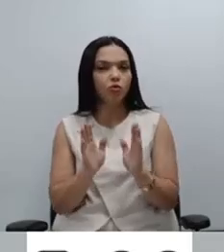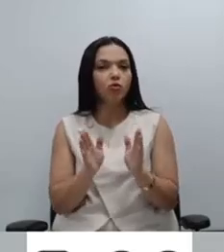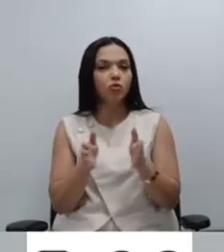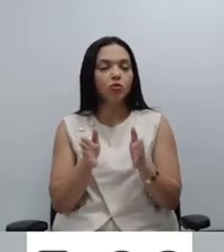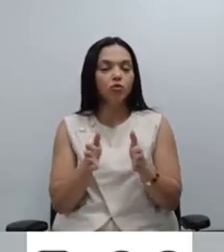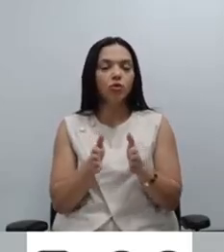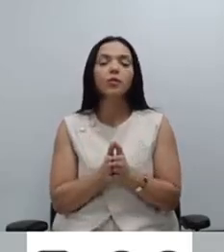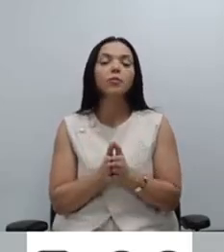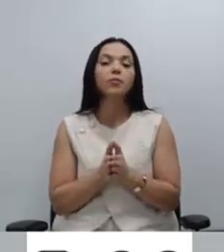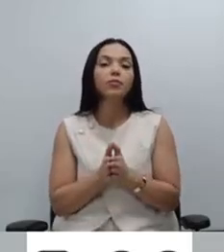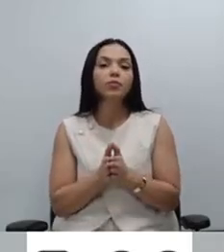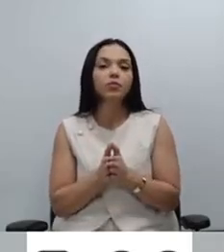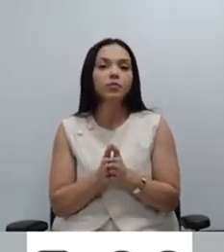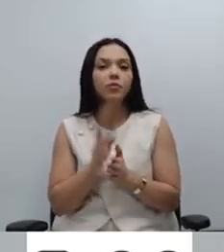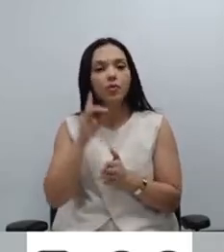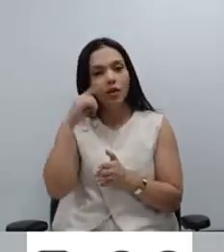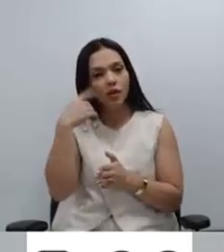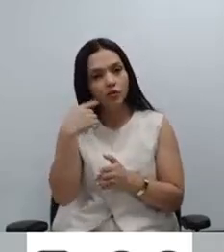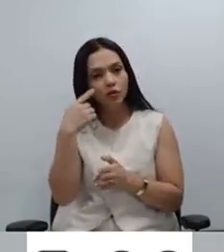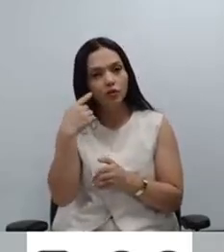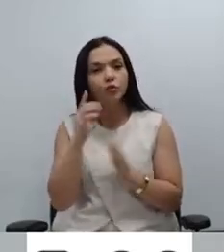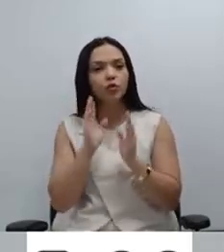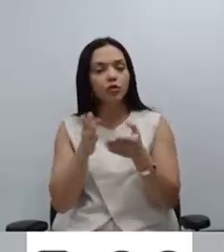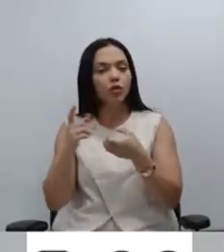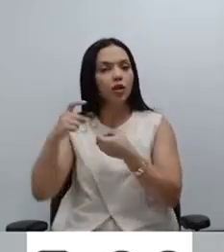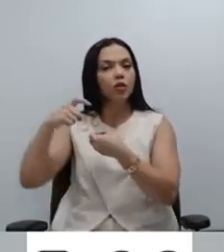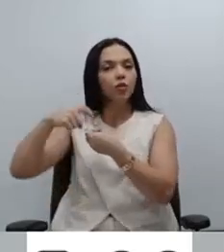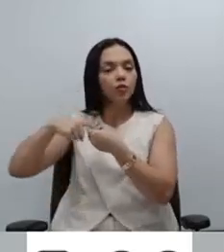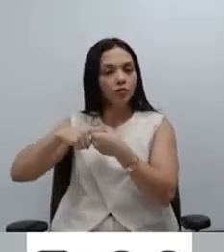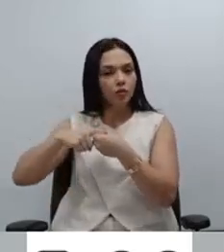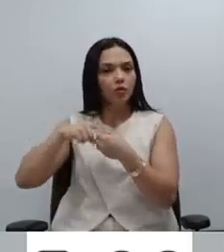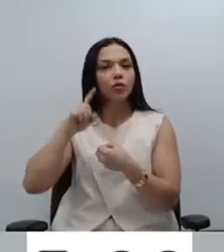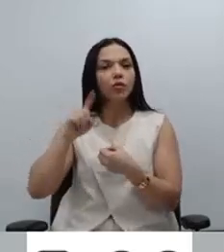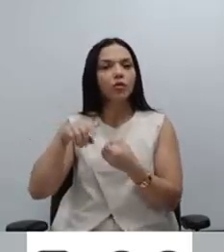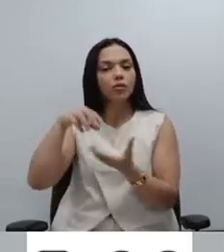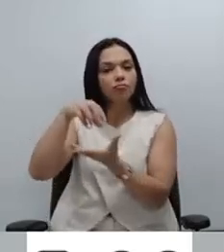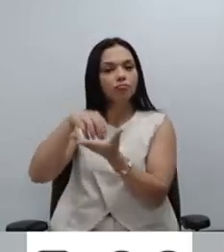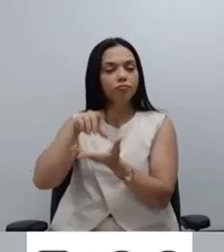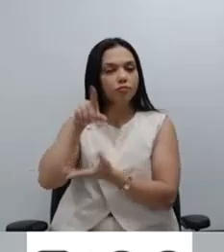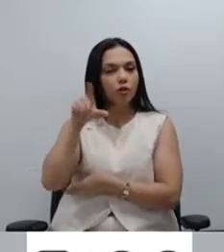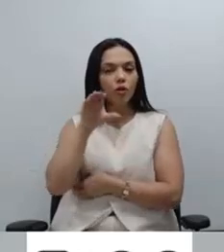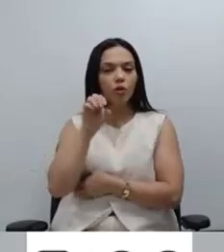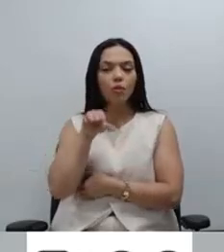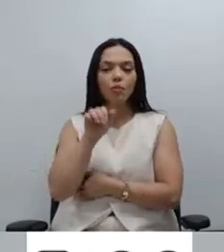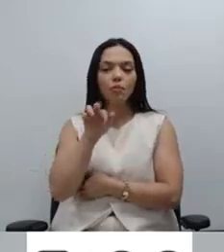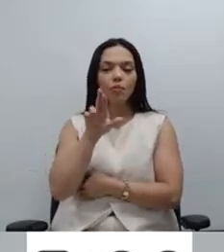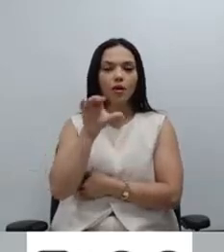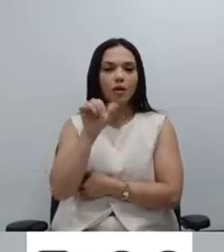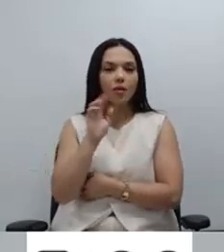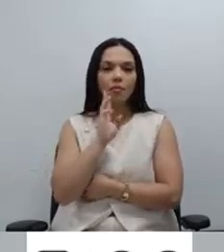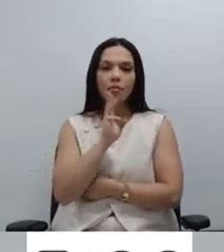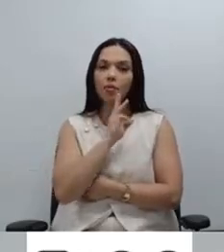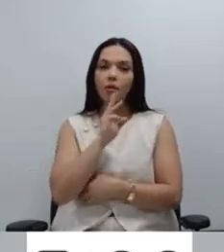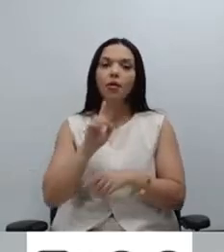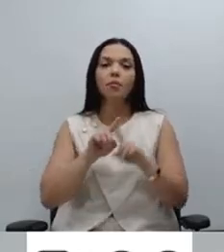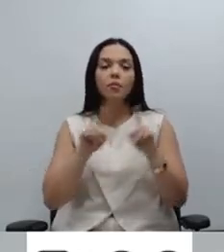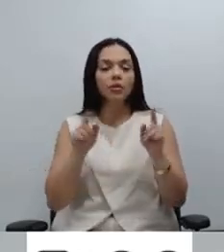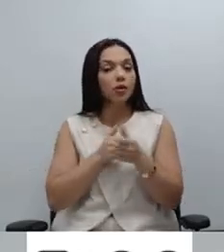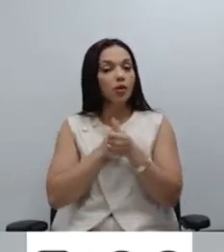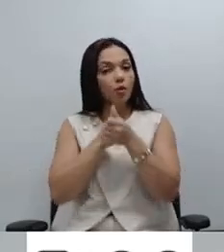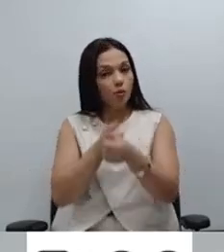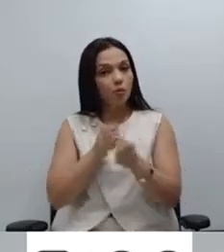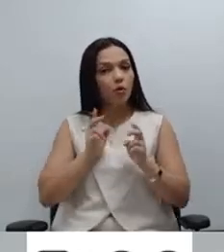a indicação de advogados conveniados, inclusive na comarca de Mauá, mas a Defensoria Pública segue acompanhando com o GAI.